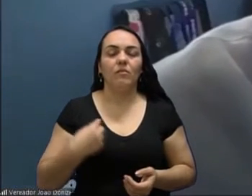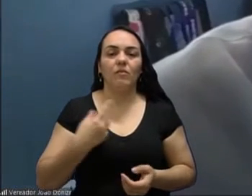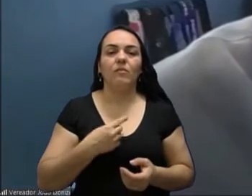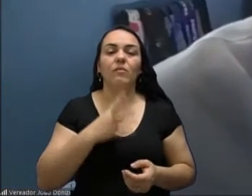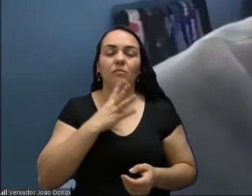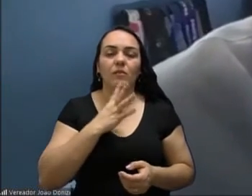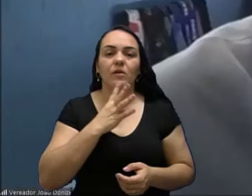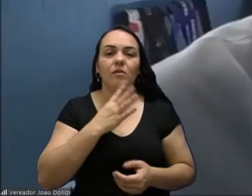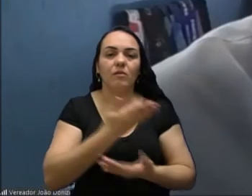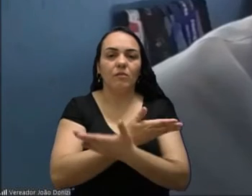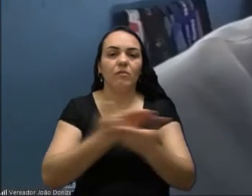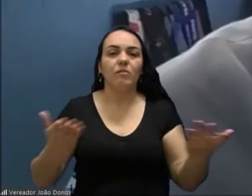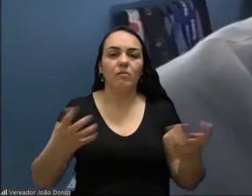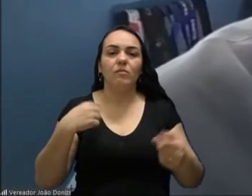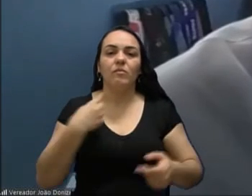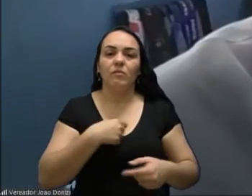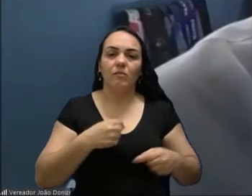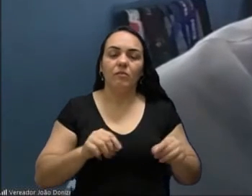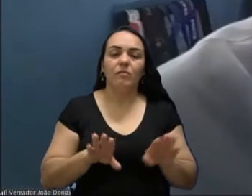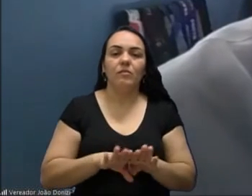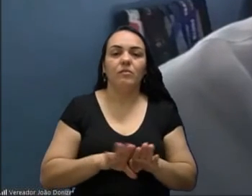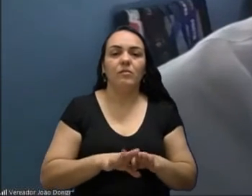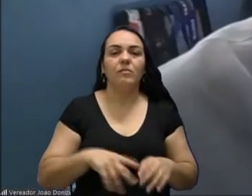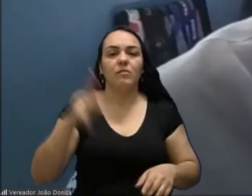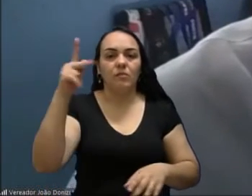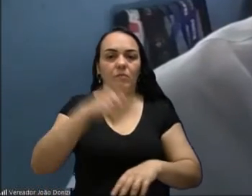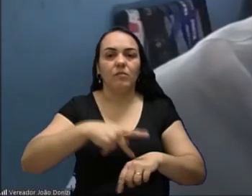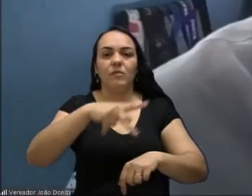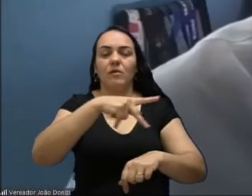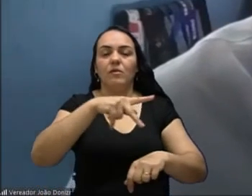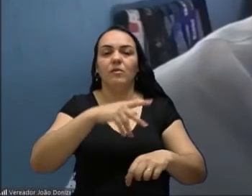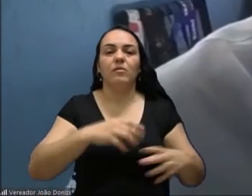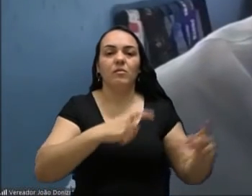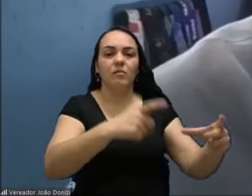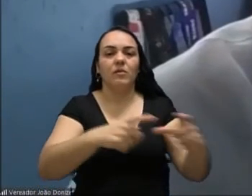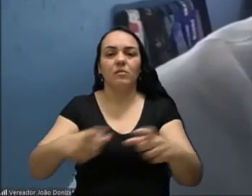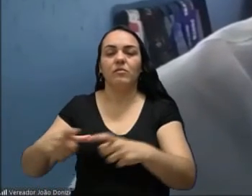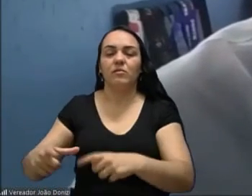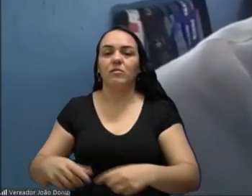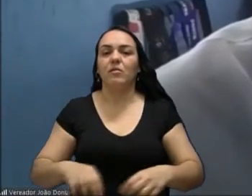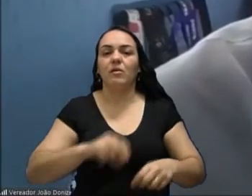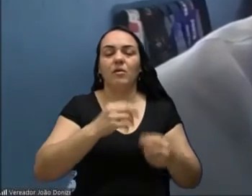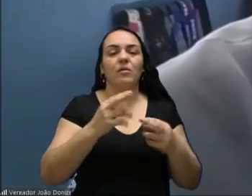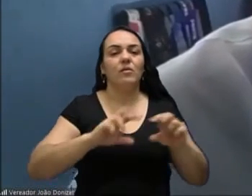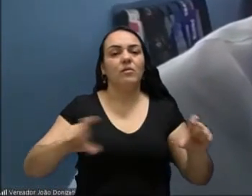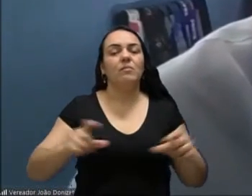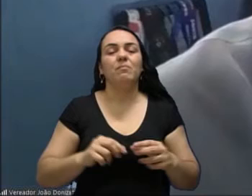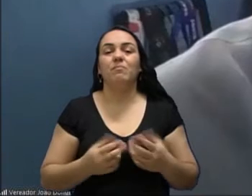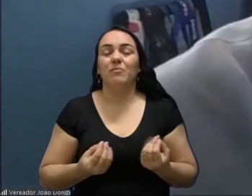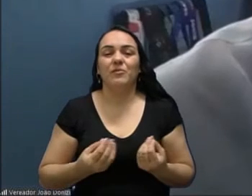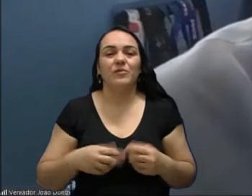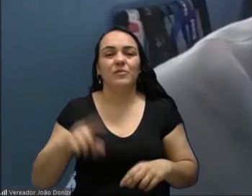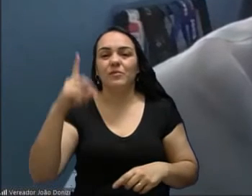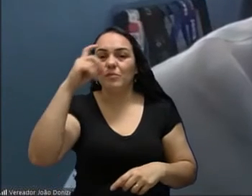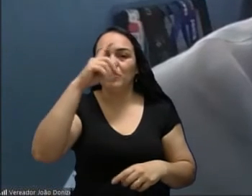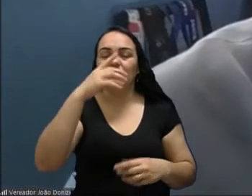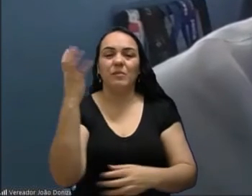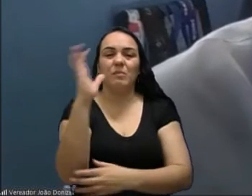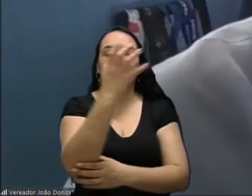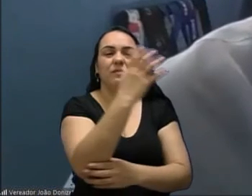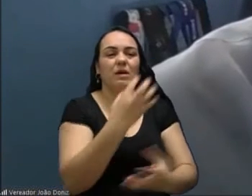conhecimento de todos senhor presidente nós estamos passando o país e até outros lugares aqui fora do país passando um período de estiagem muito forte